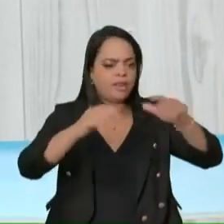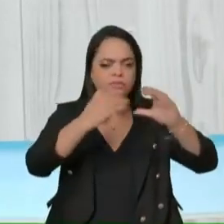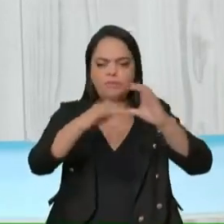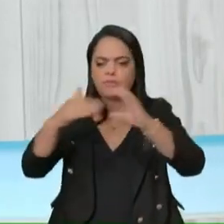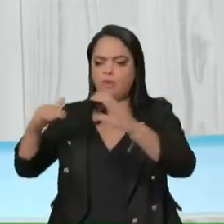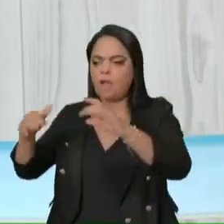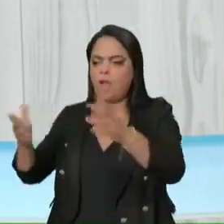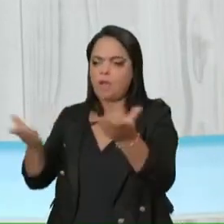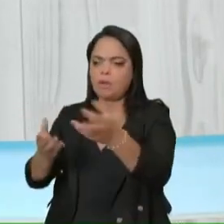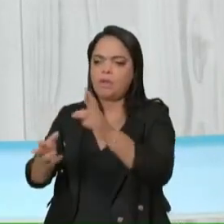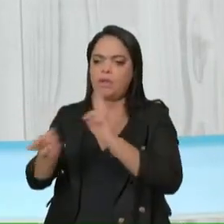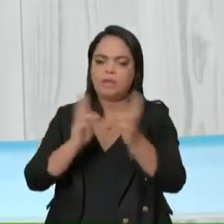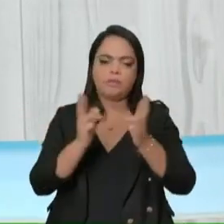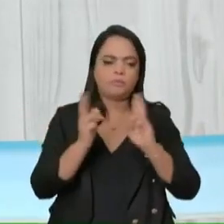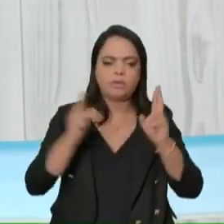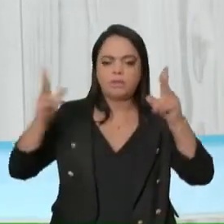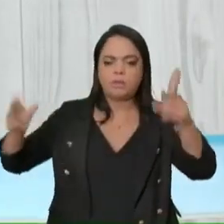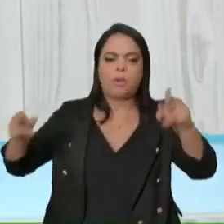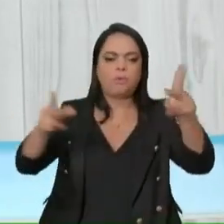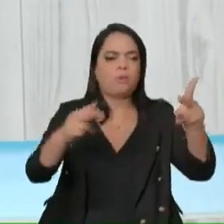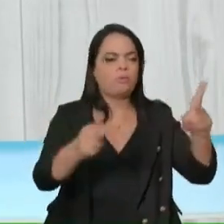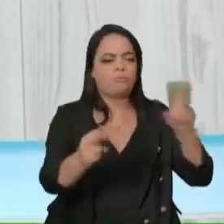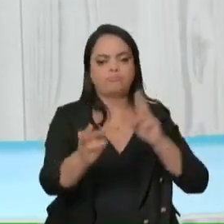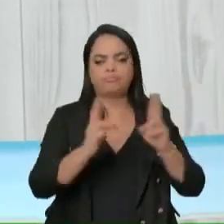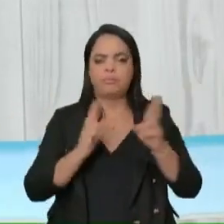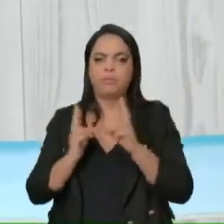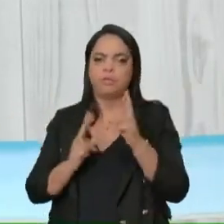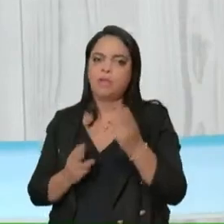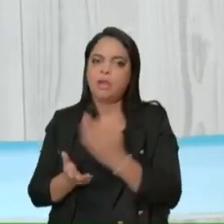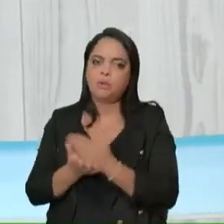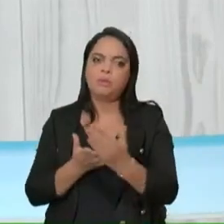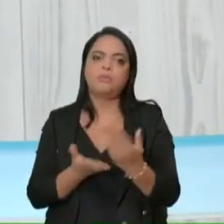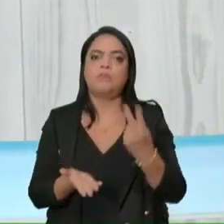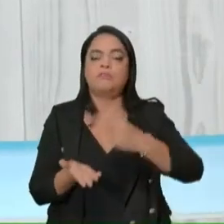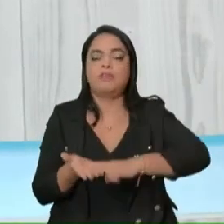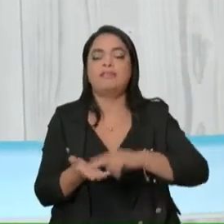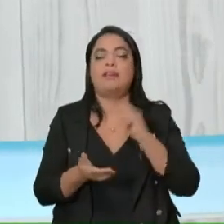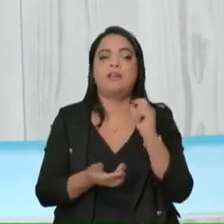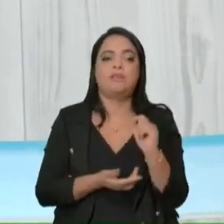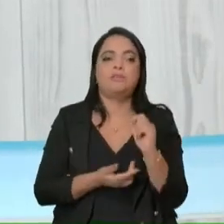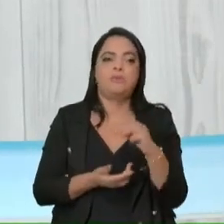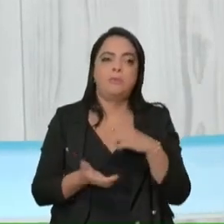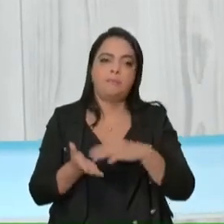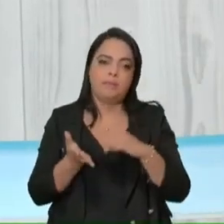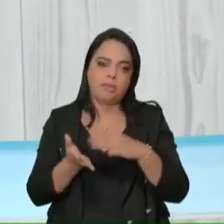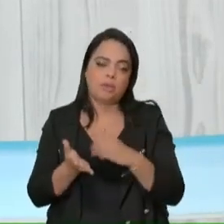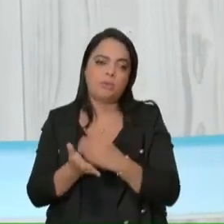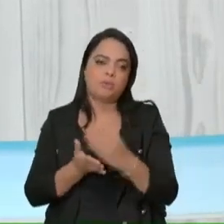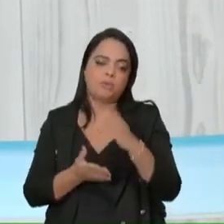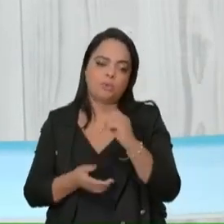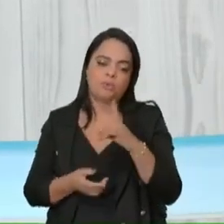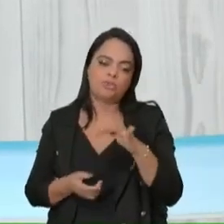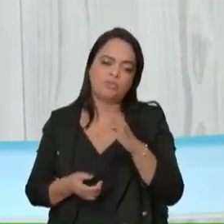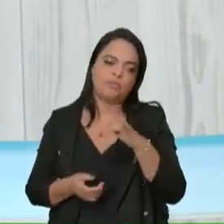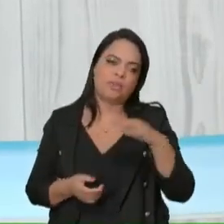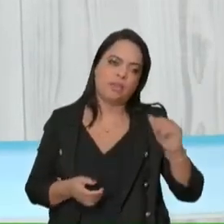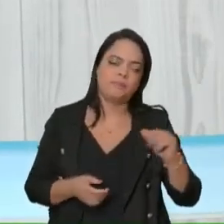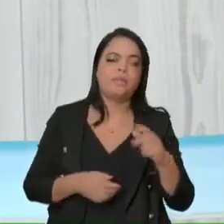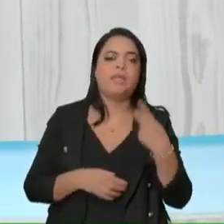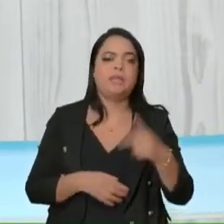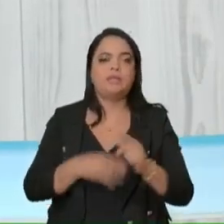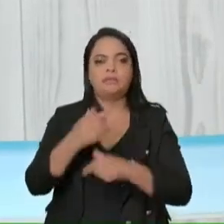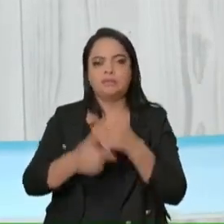mesma forma. E aí você começa a ter validade de um método científico, aonde começou-se então a codificar. Todo esse trabalho gerou,